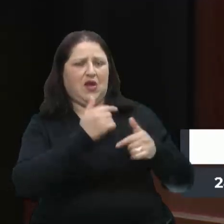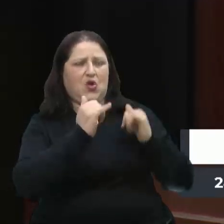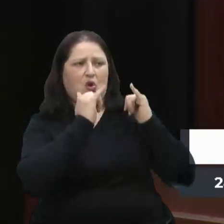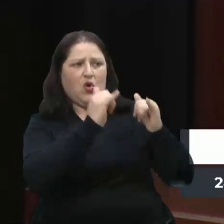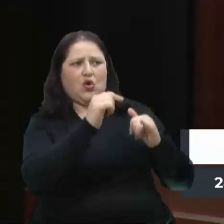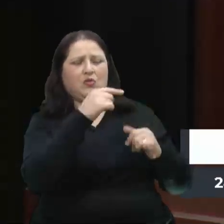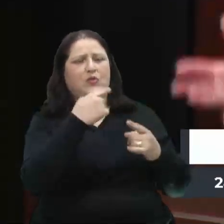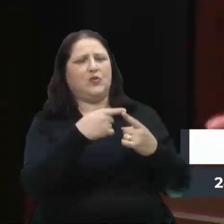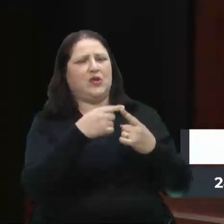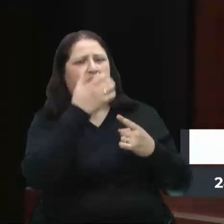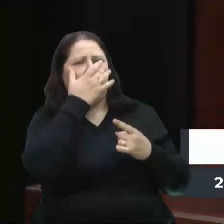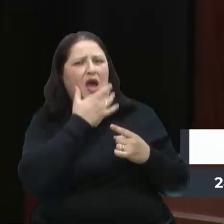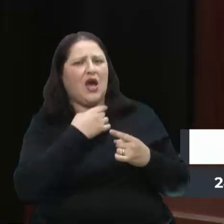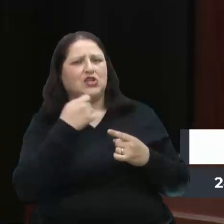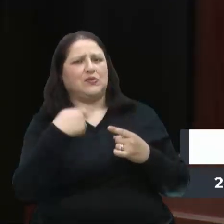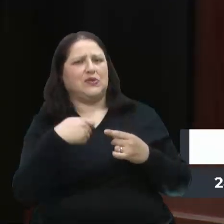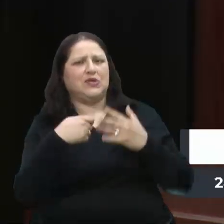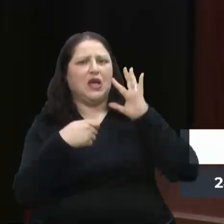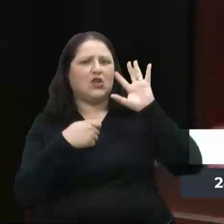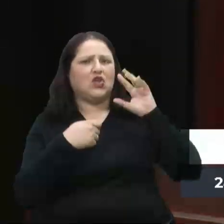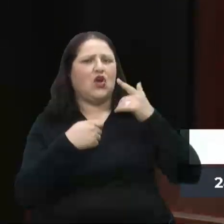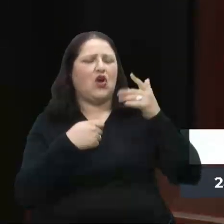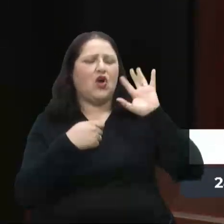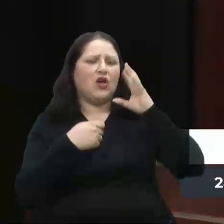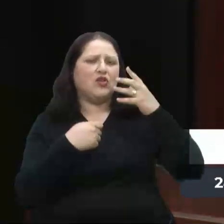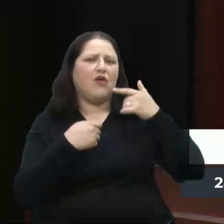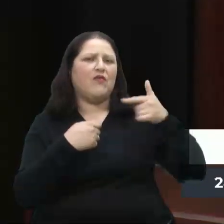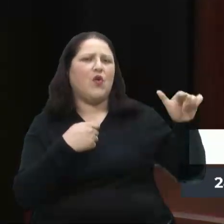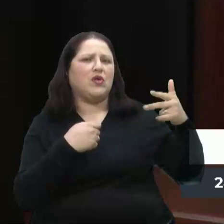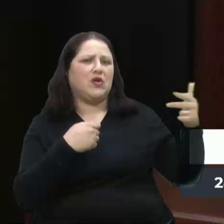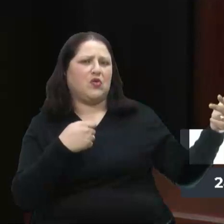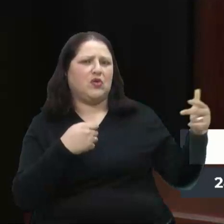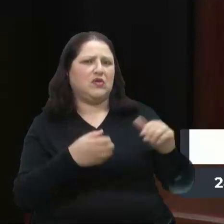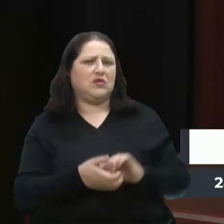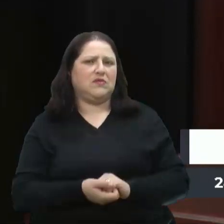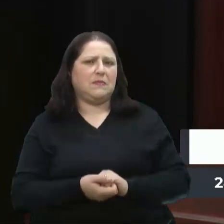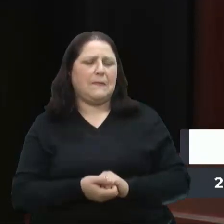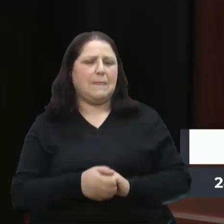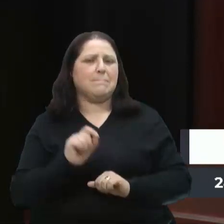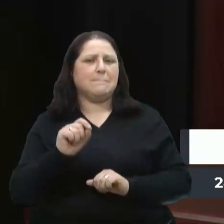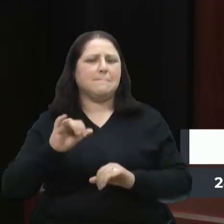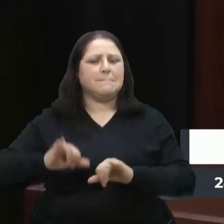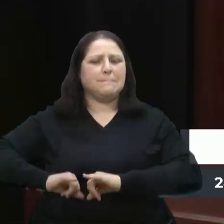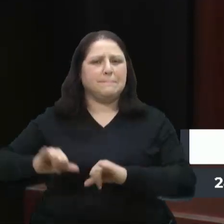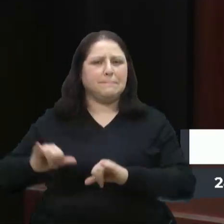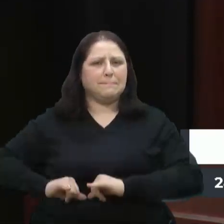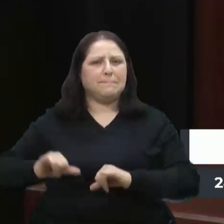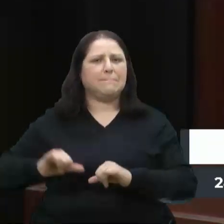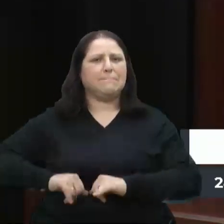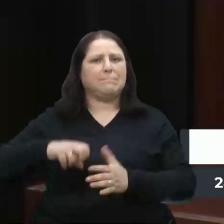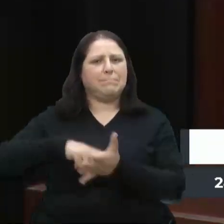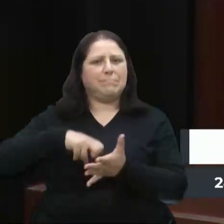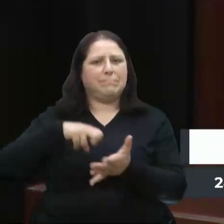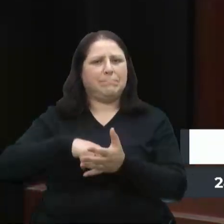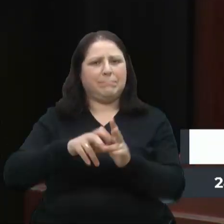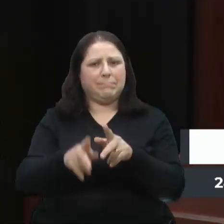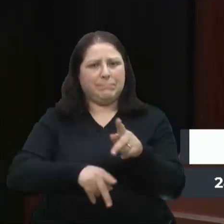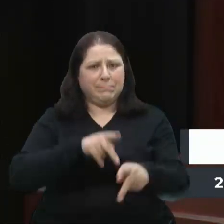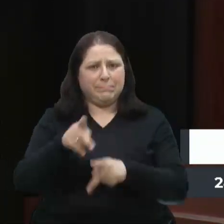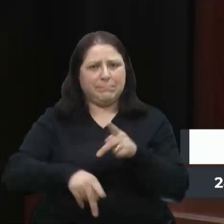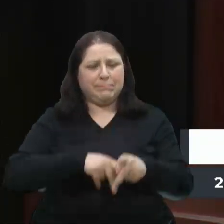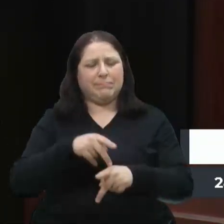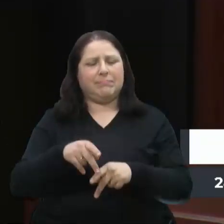simplesmente achar que algo tem que ser solucionado antes. Enquanto isso, quem sofre essa penalização é a população. Quem